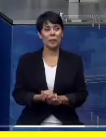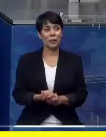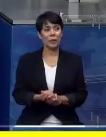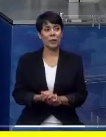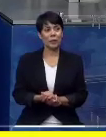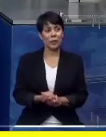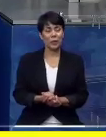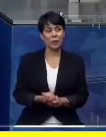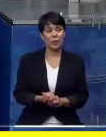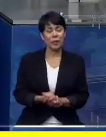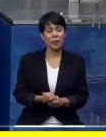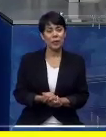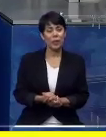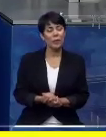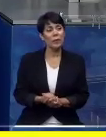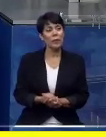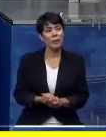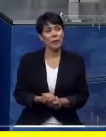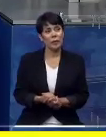sorteado no concurso